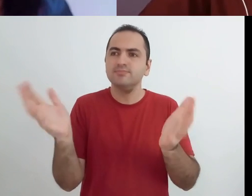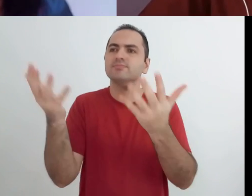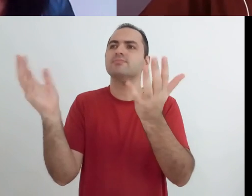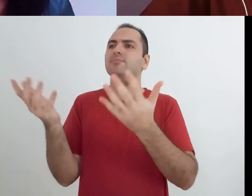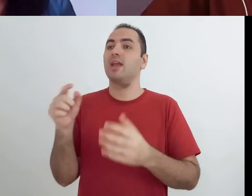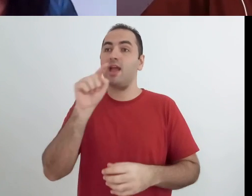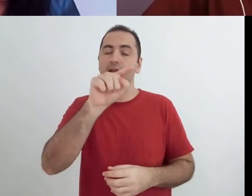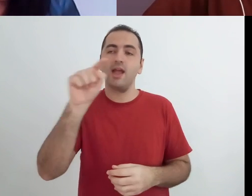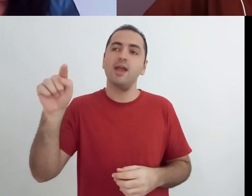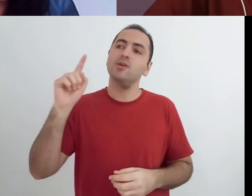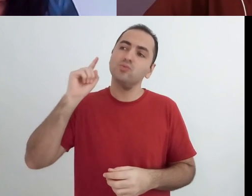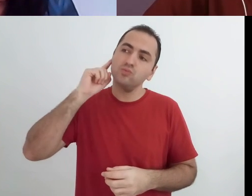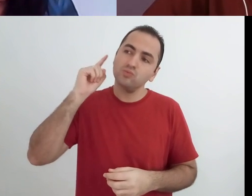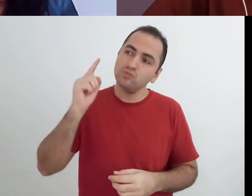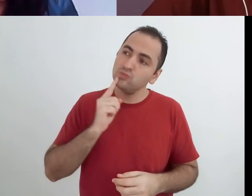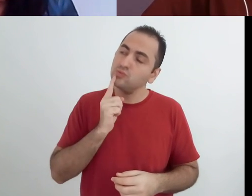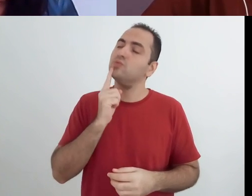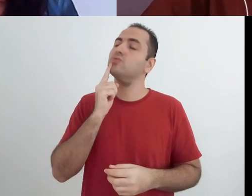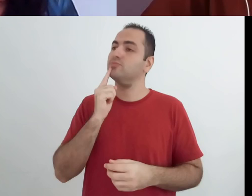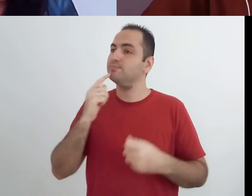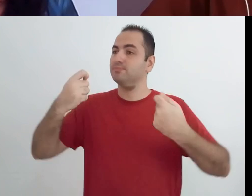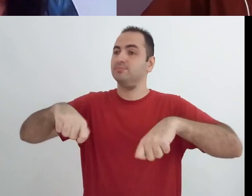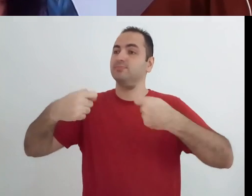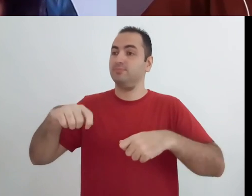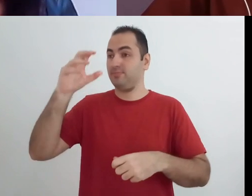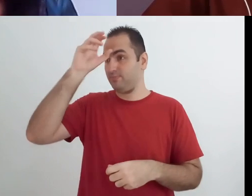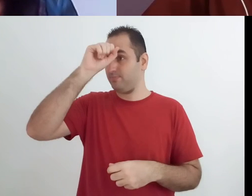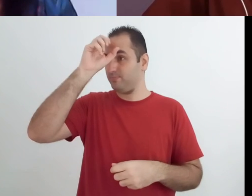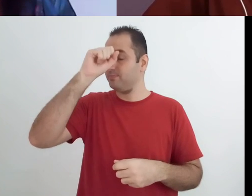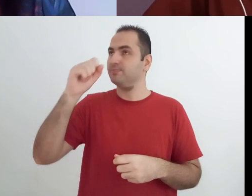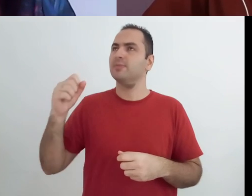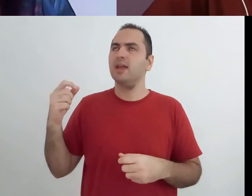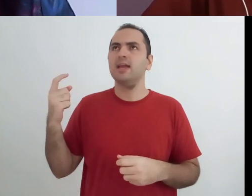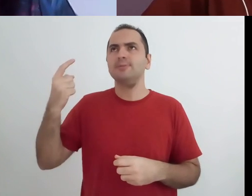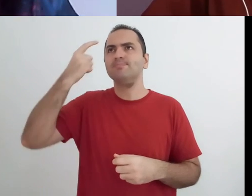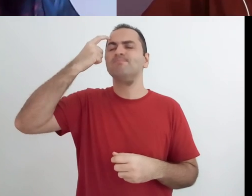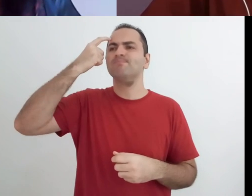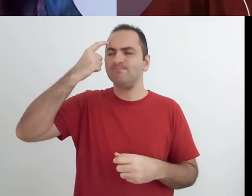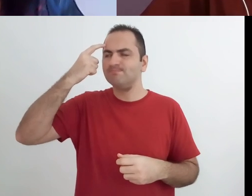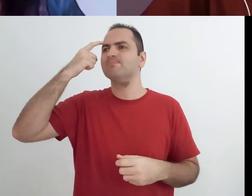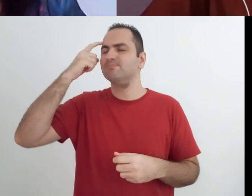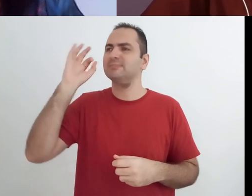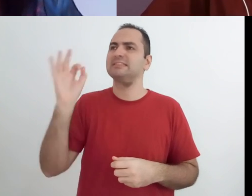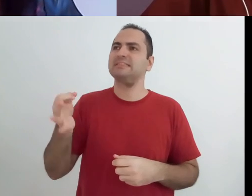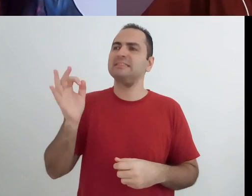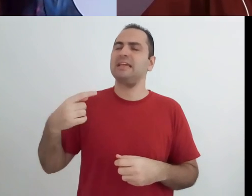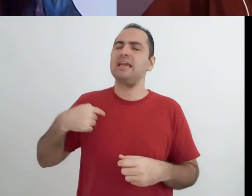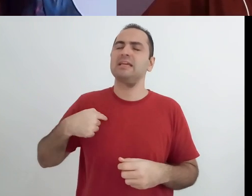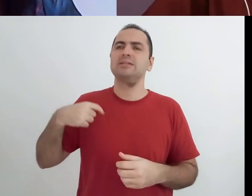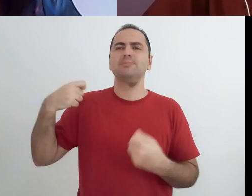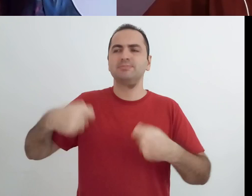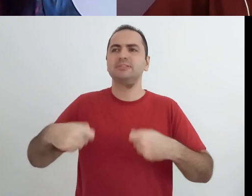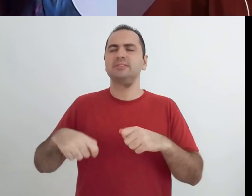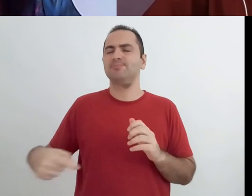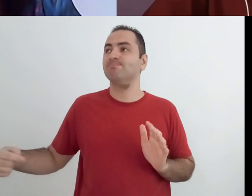poder conscientizar um pouco as famílias de surdos, né? Sobre esse assunto. E por que você acredita que muitas vezes as